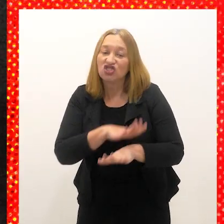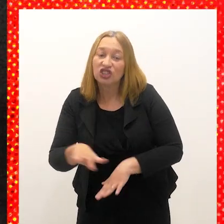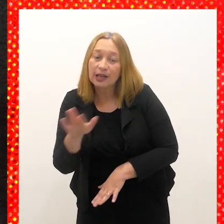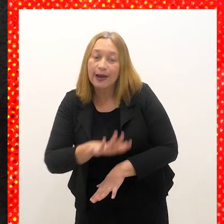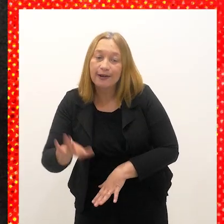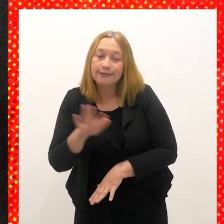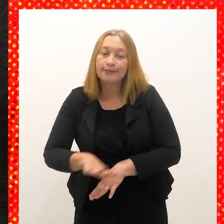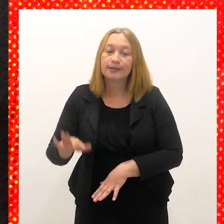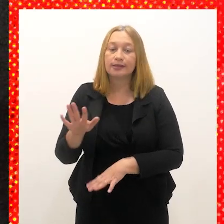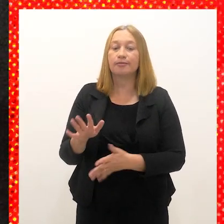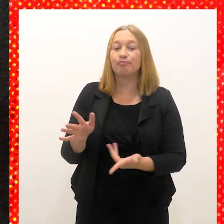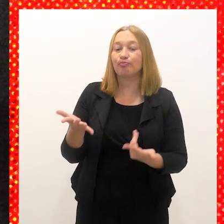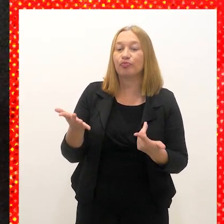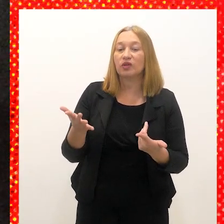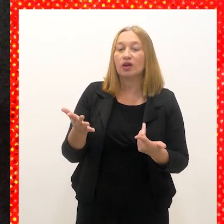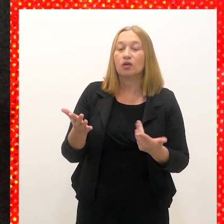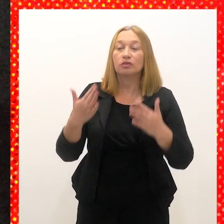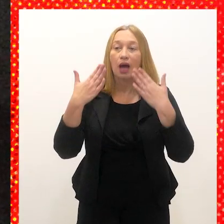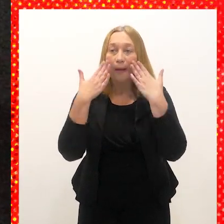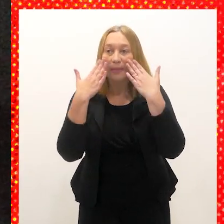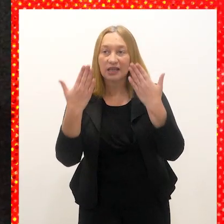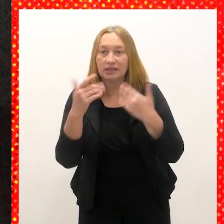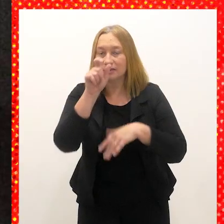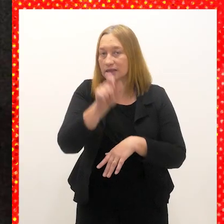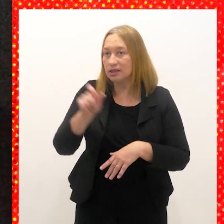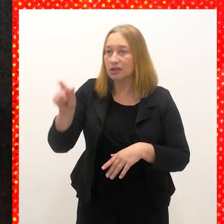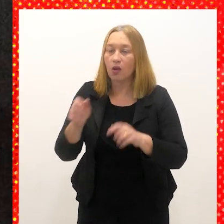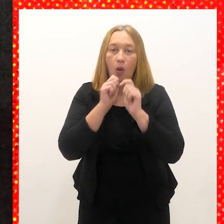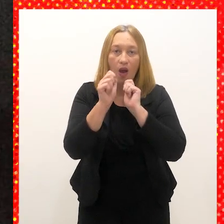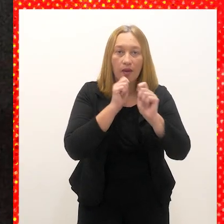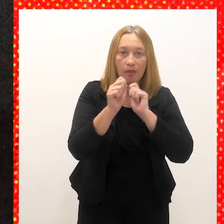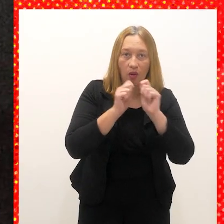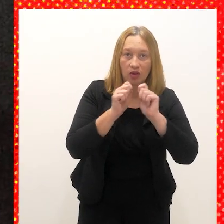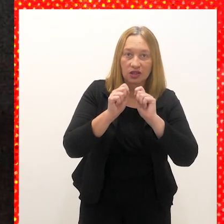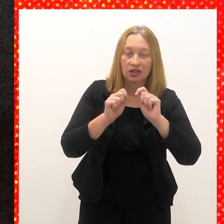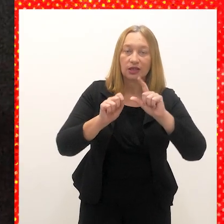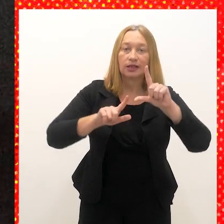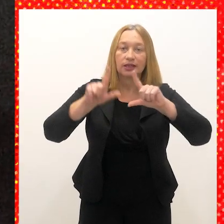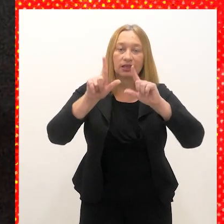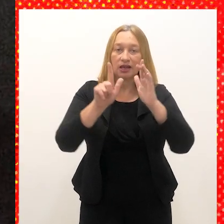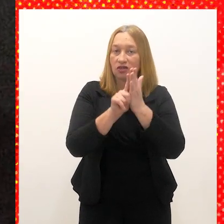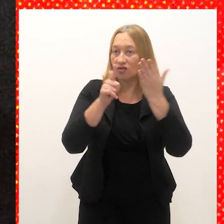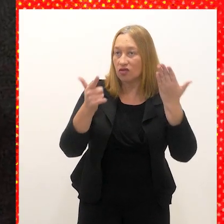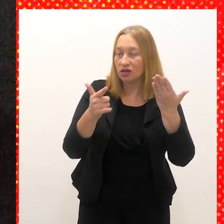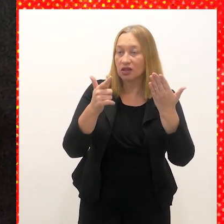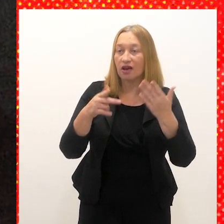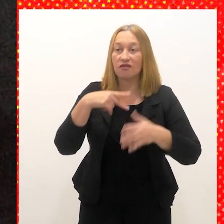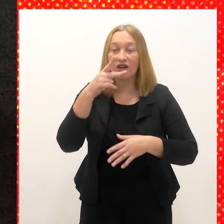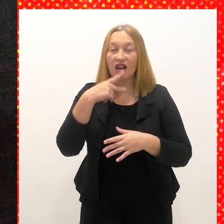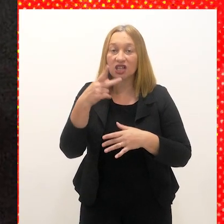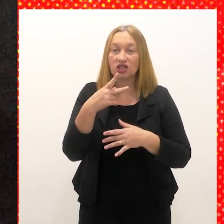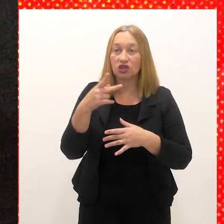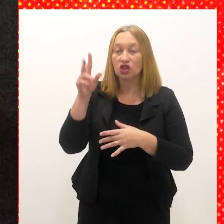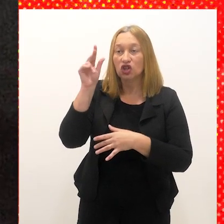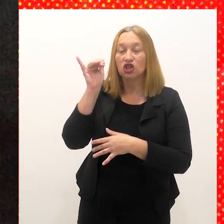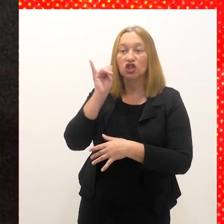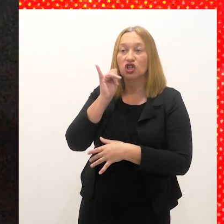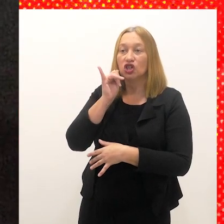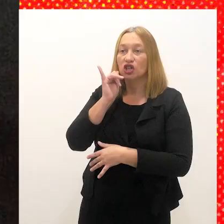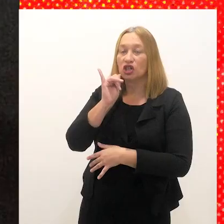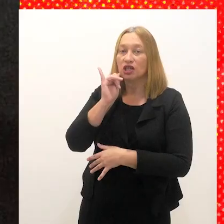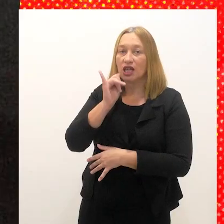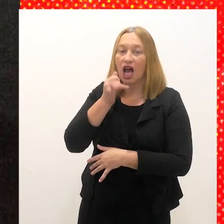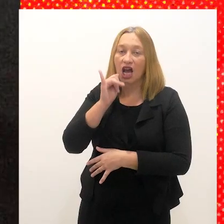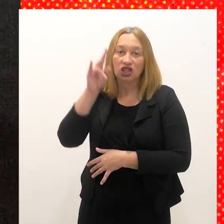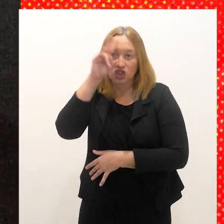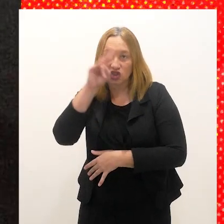desde criança, tanto com os apresentadores e repórteres de telejornal que estavam presenciando fatos históricos